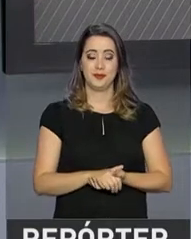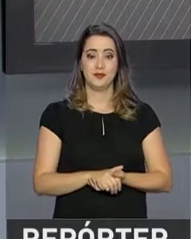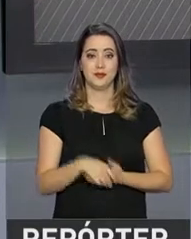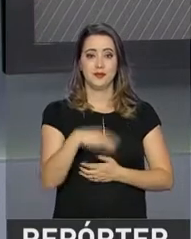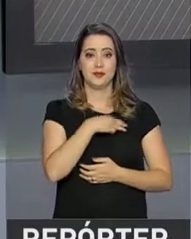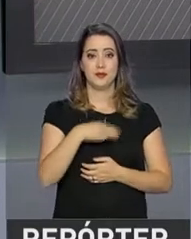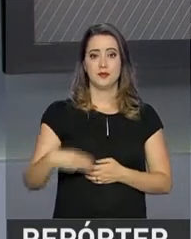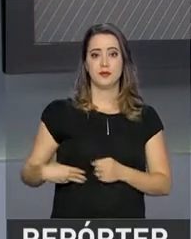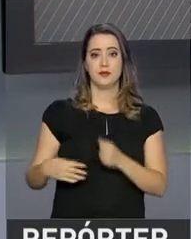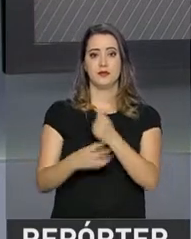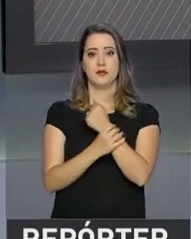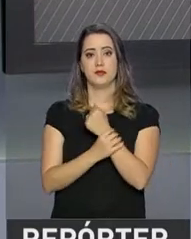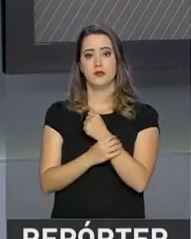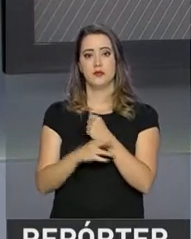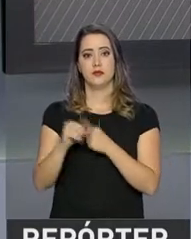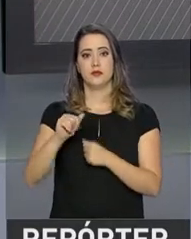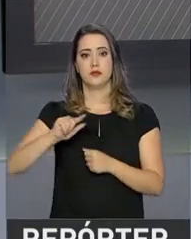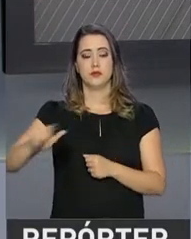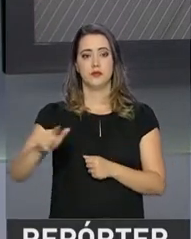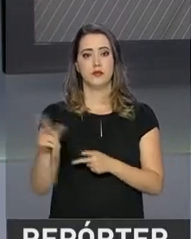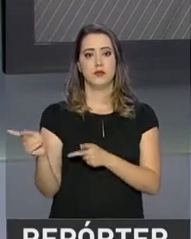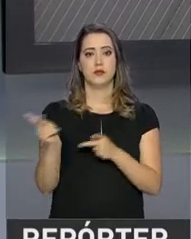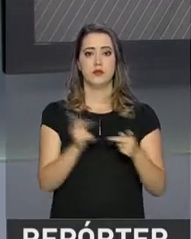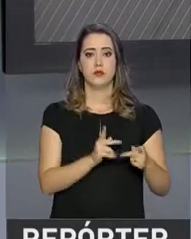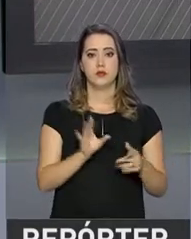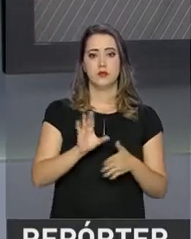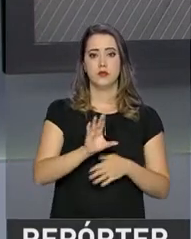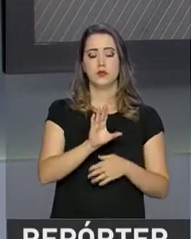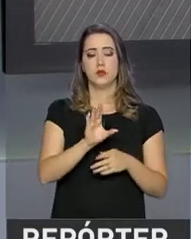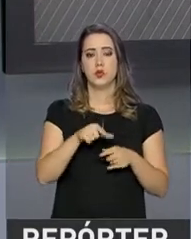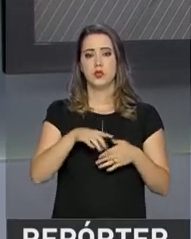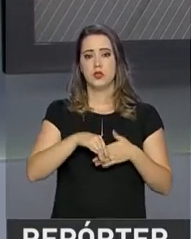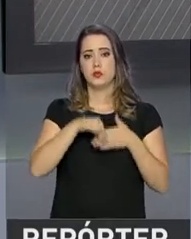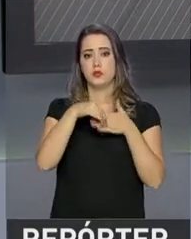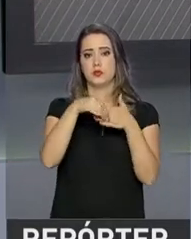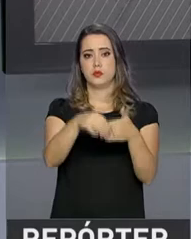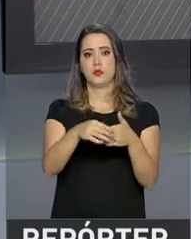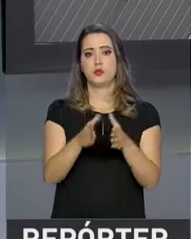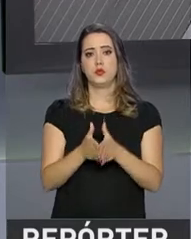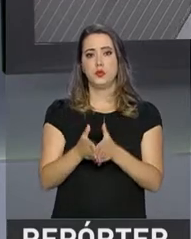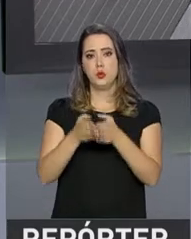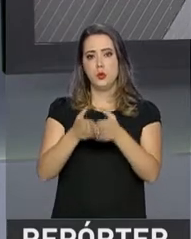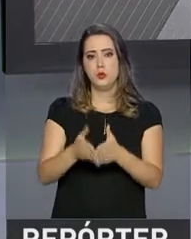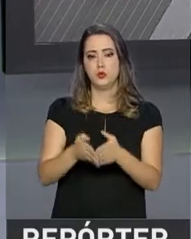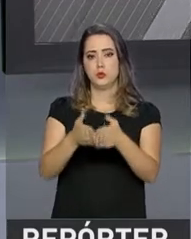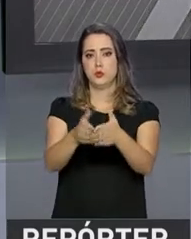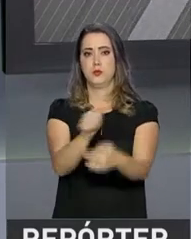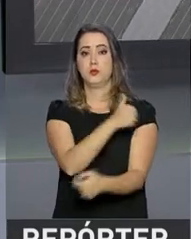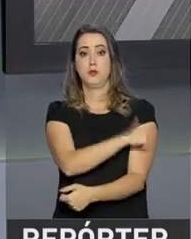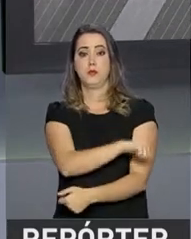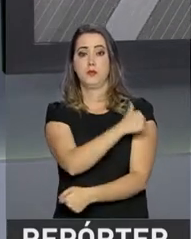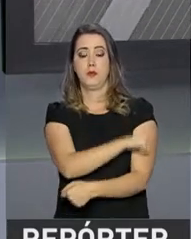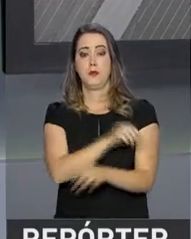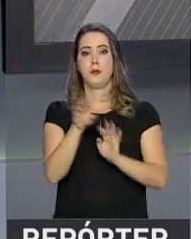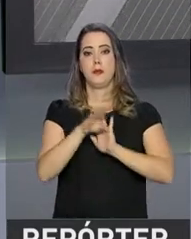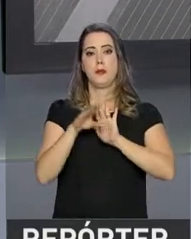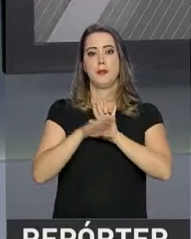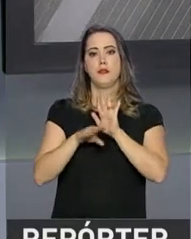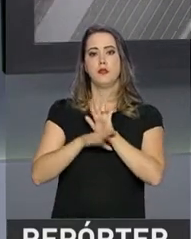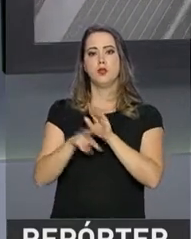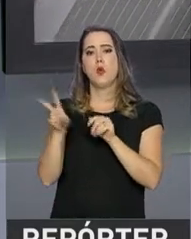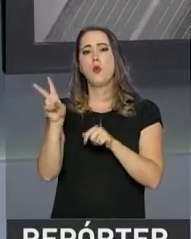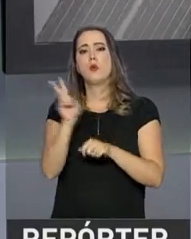o ministro da segurança pública raul julgman visitou no comando de operações navais da marinha no rio de janeiro um projeto que